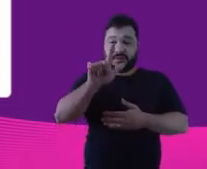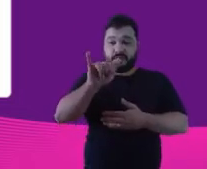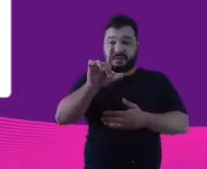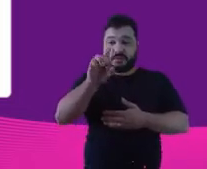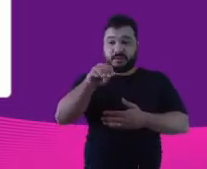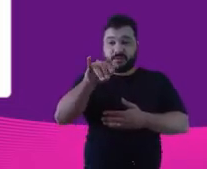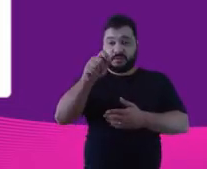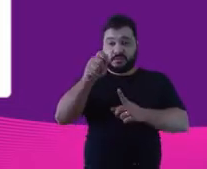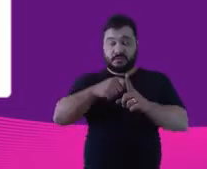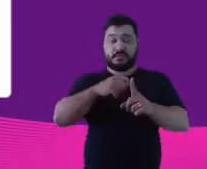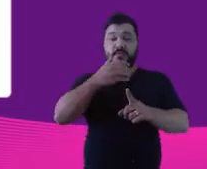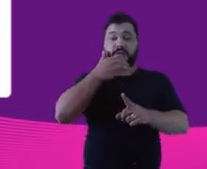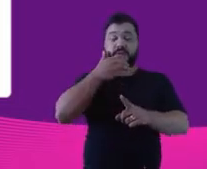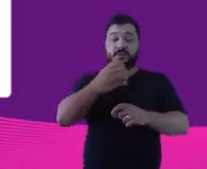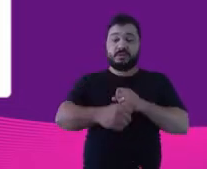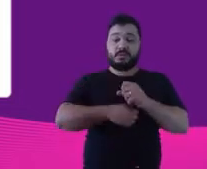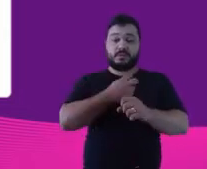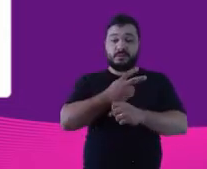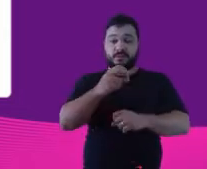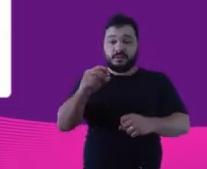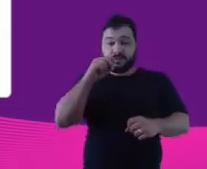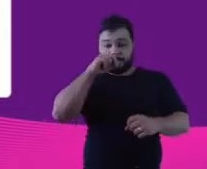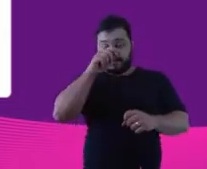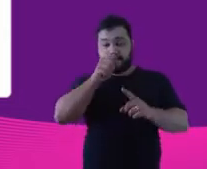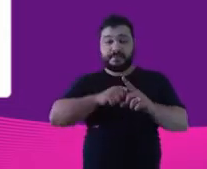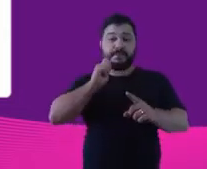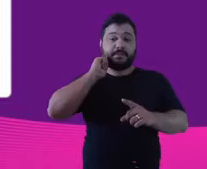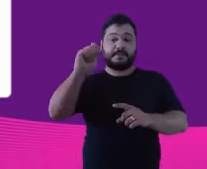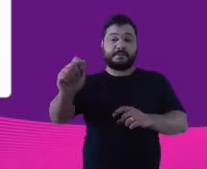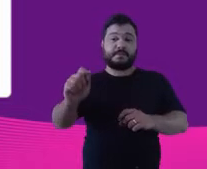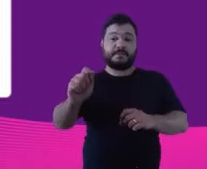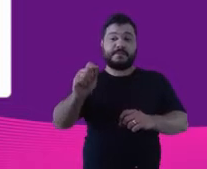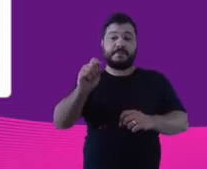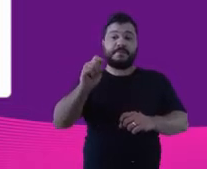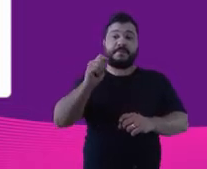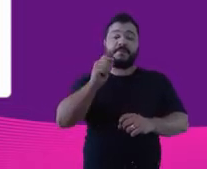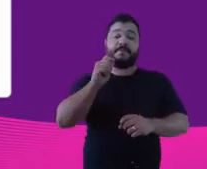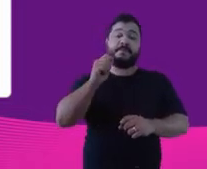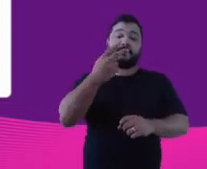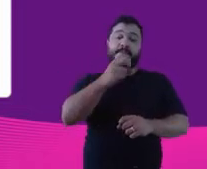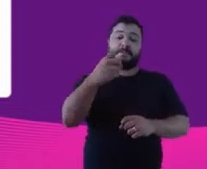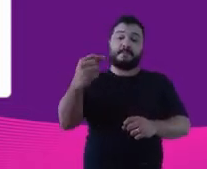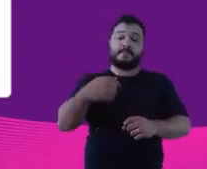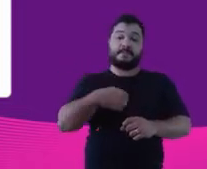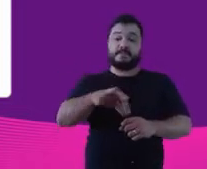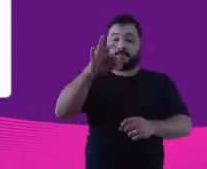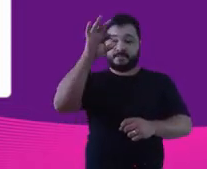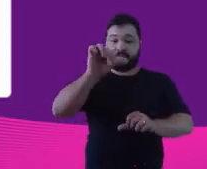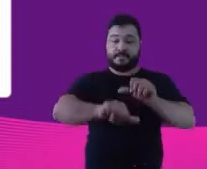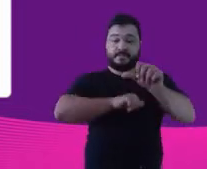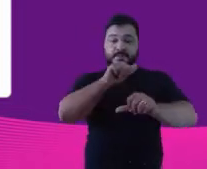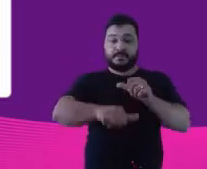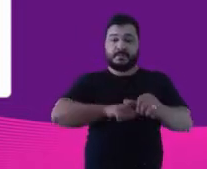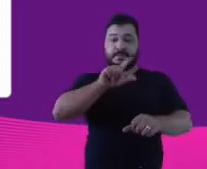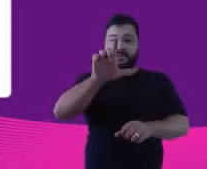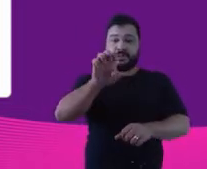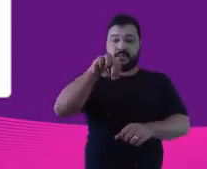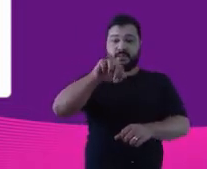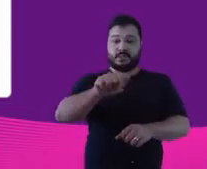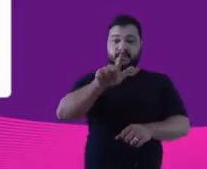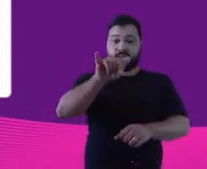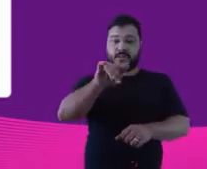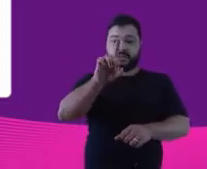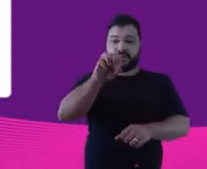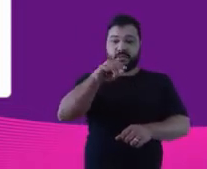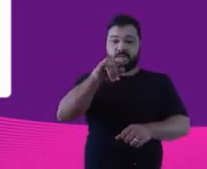de 2020, e aí em abril de 2021 eu optei pela troca por lenalidomida de 10